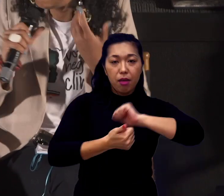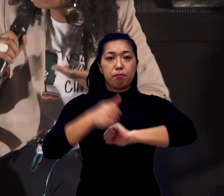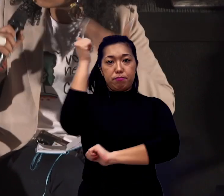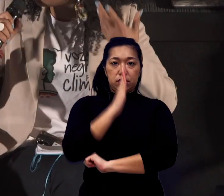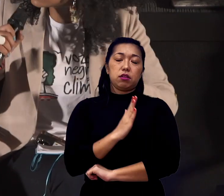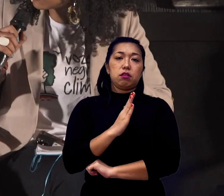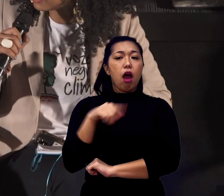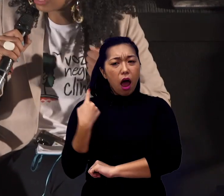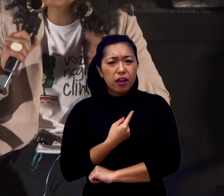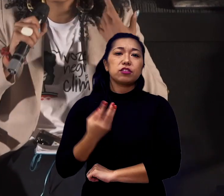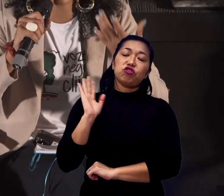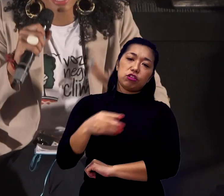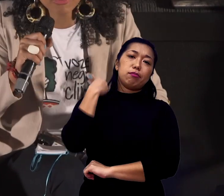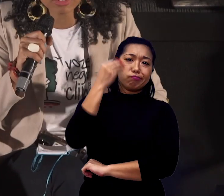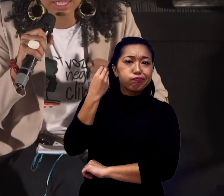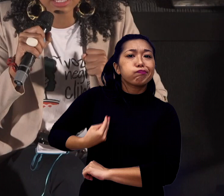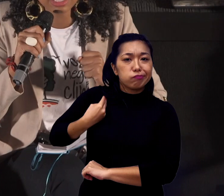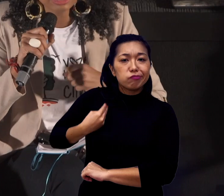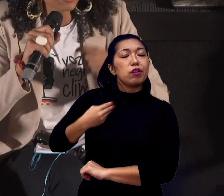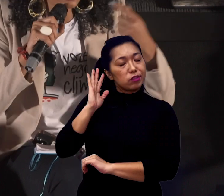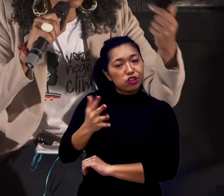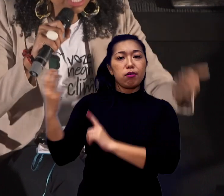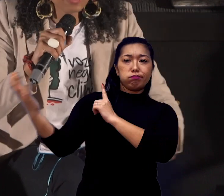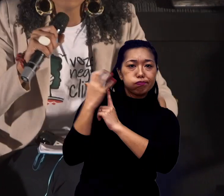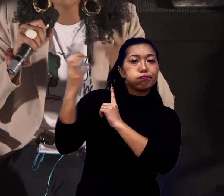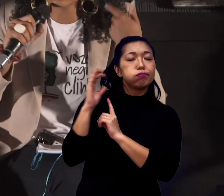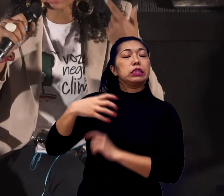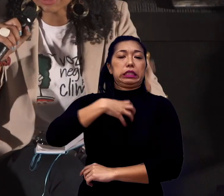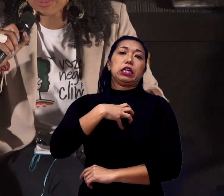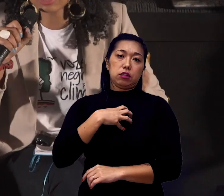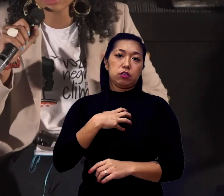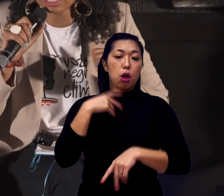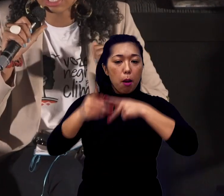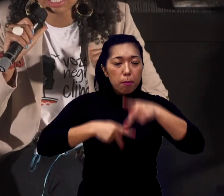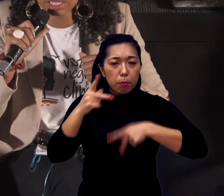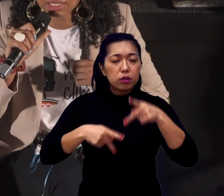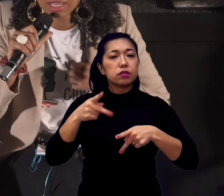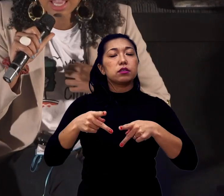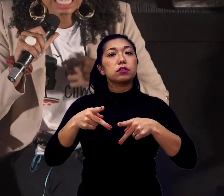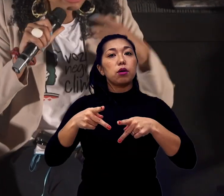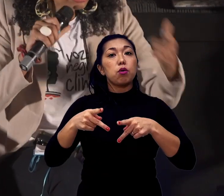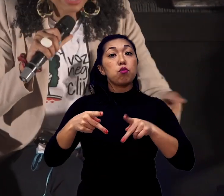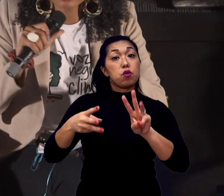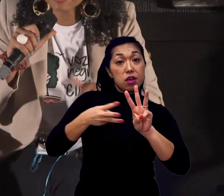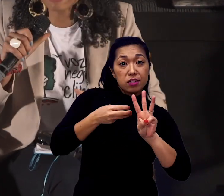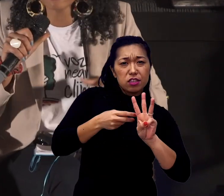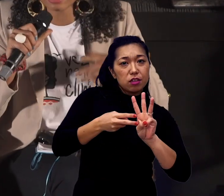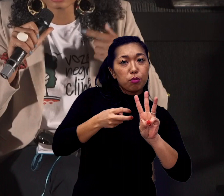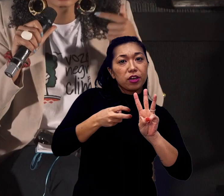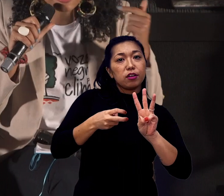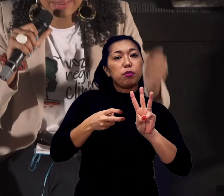gente já vive o racismo ambiental, a gente já é alvo deles. As populações quilombolas, as populações indígenas, as pessoas